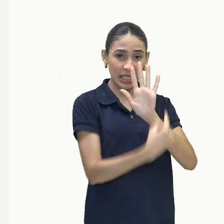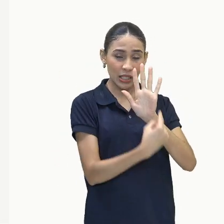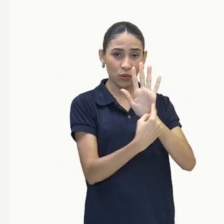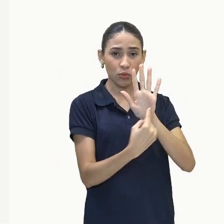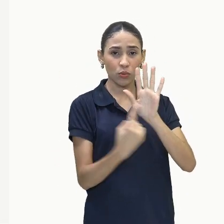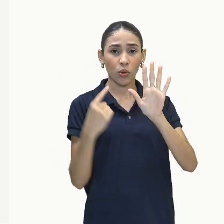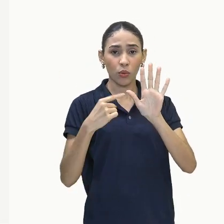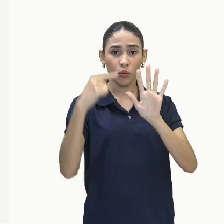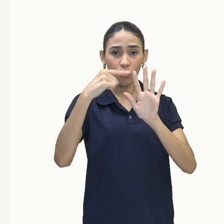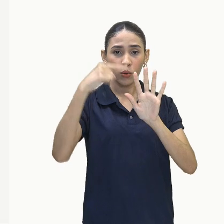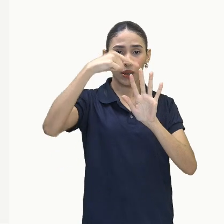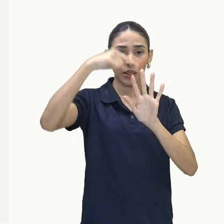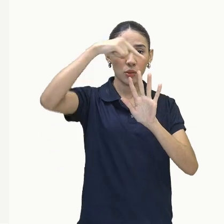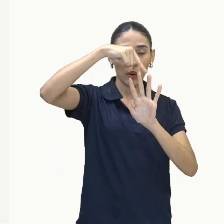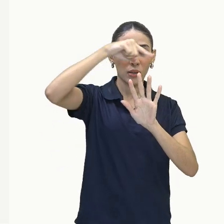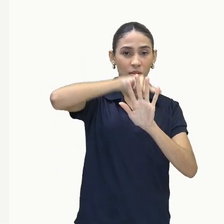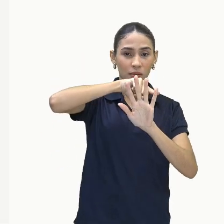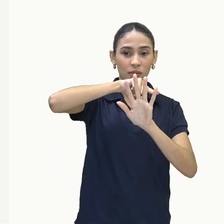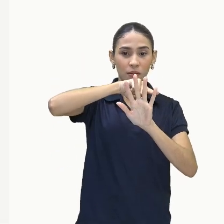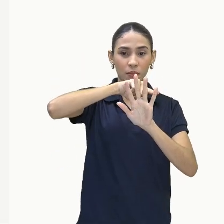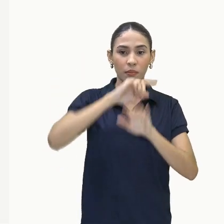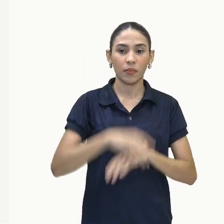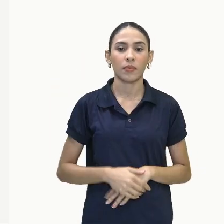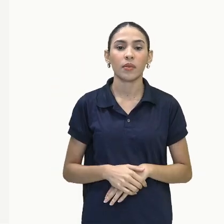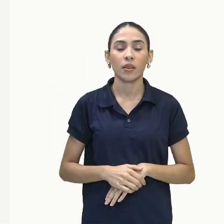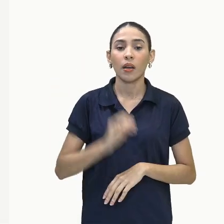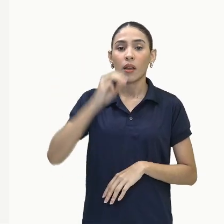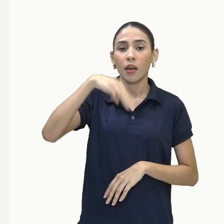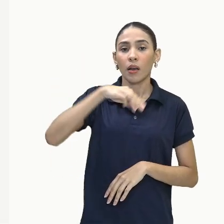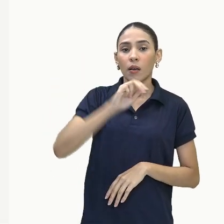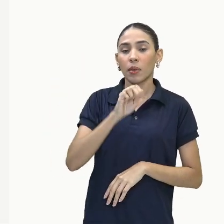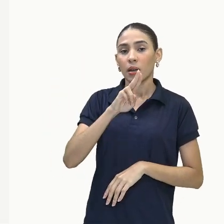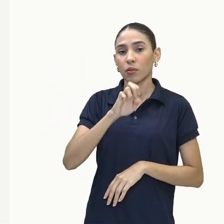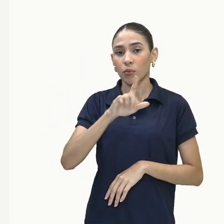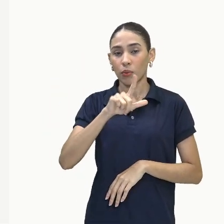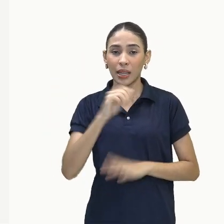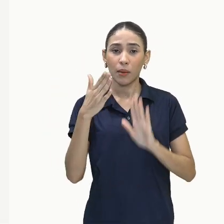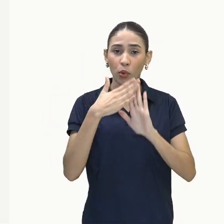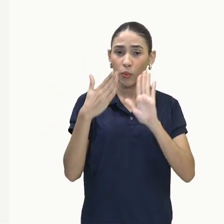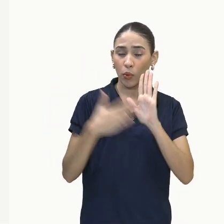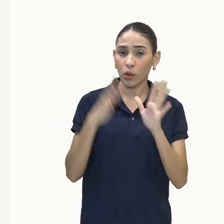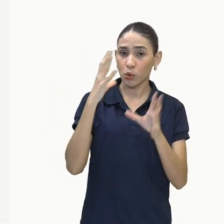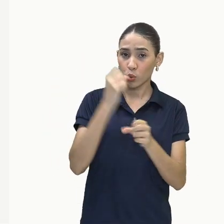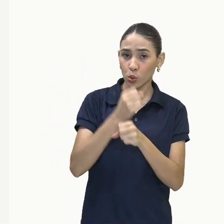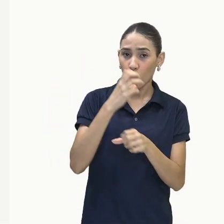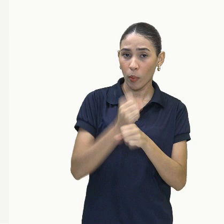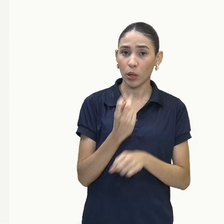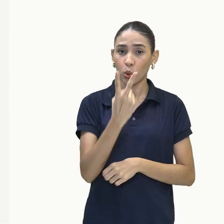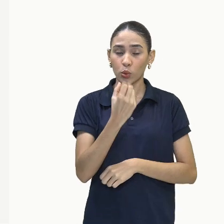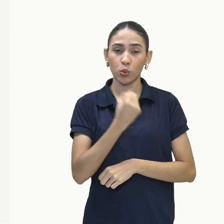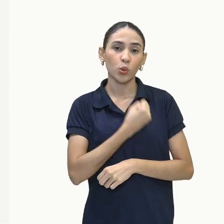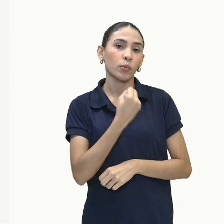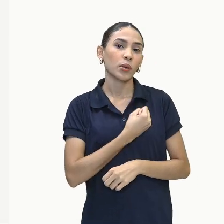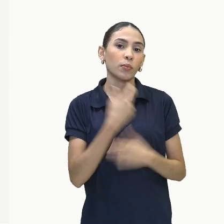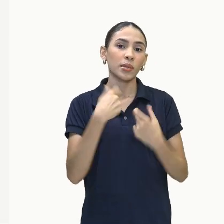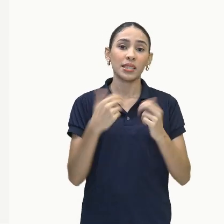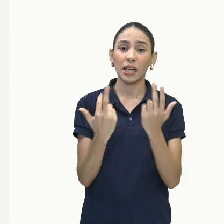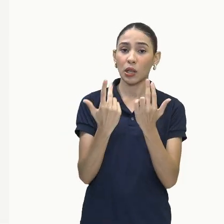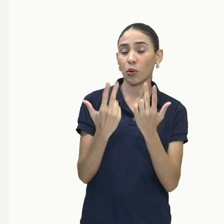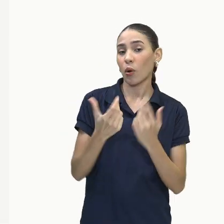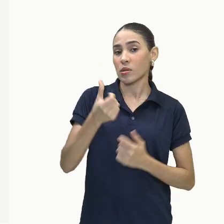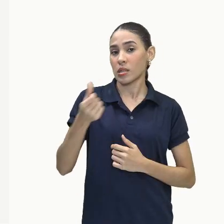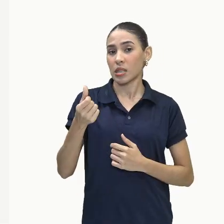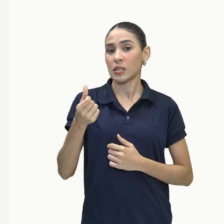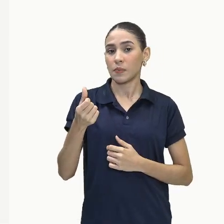1, 2, 3, 4, 5. Manuela propôs que a soma desses 2 números deveria ser igual a